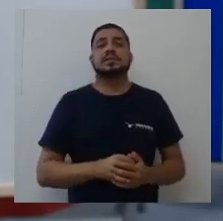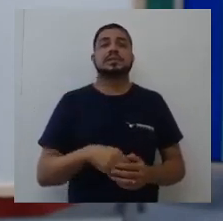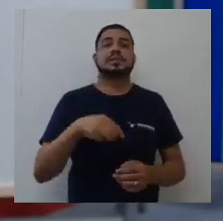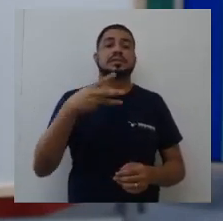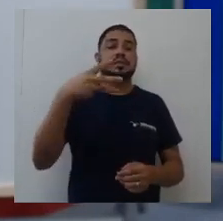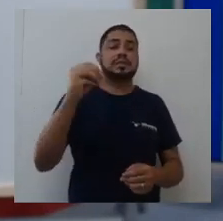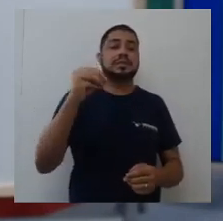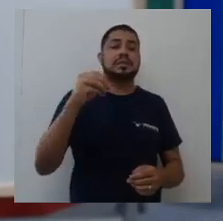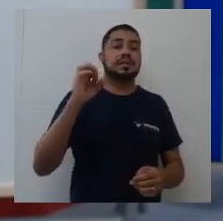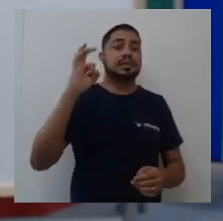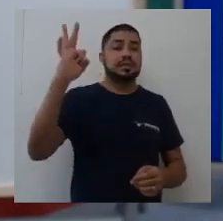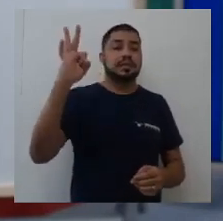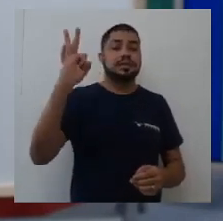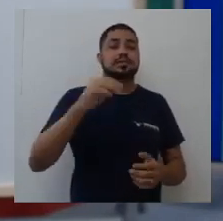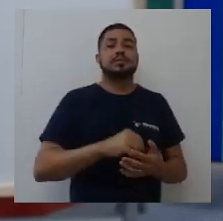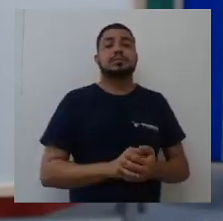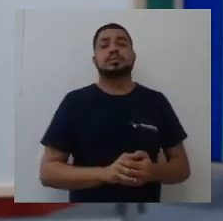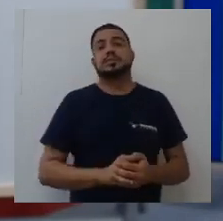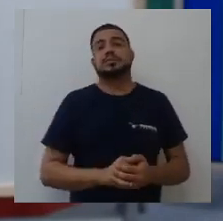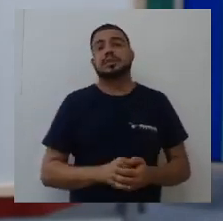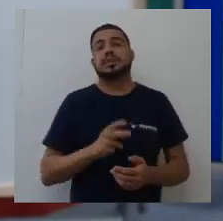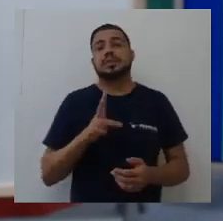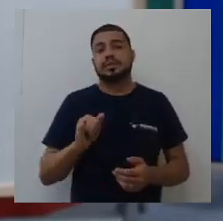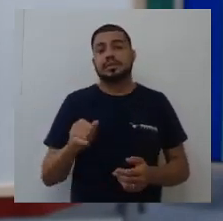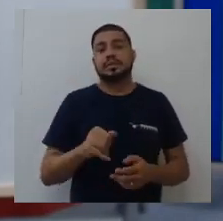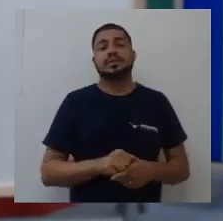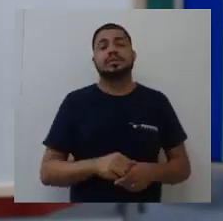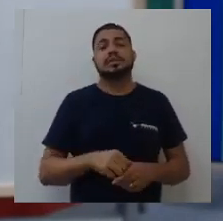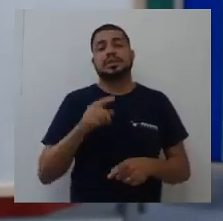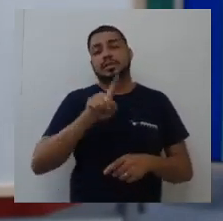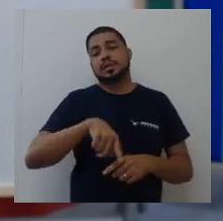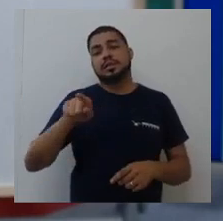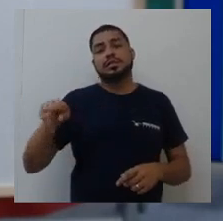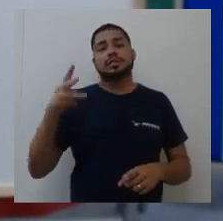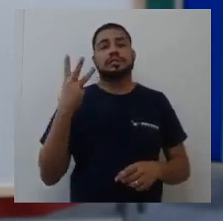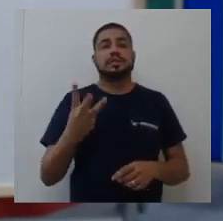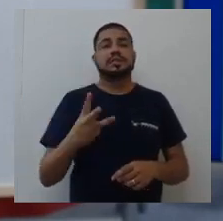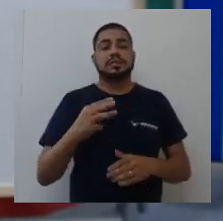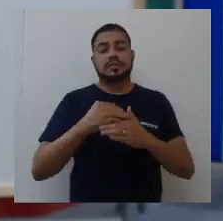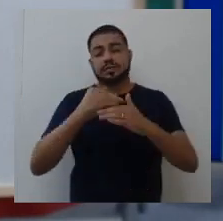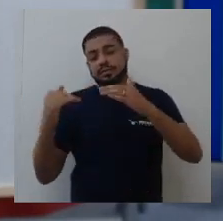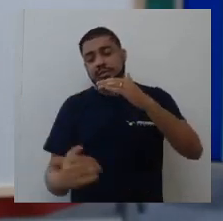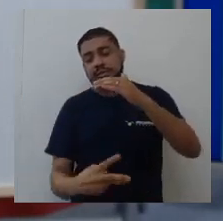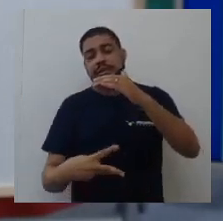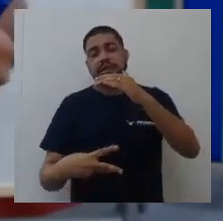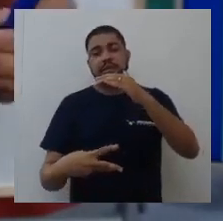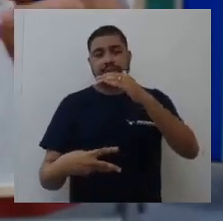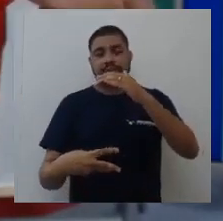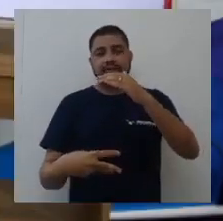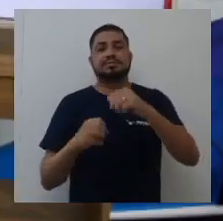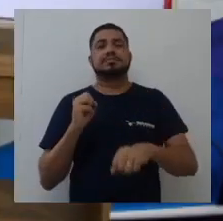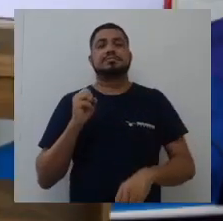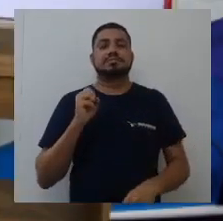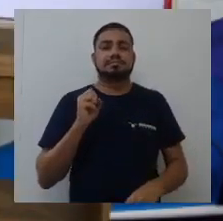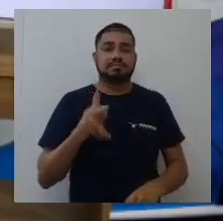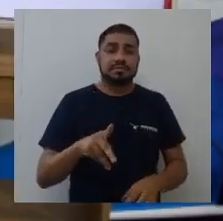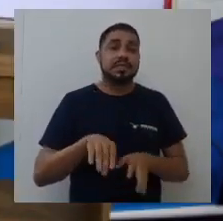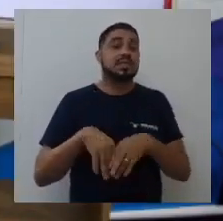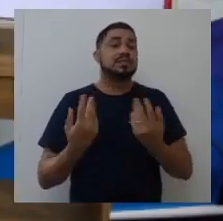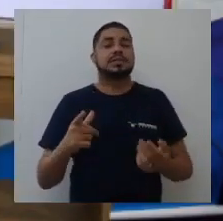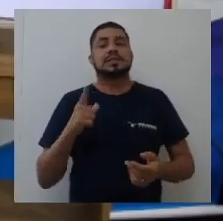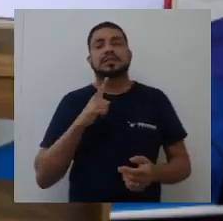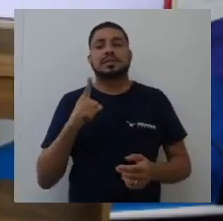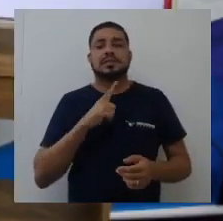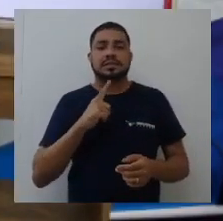tangente de 30 graus vai ser raiz de 3 sobre 3. Beleza? Então, a gente